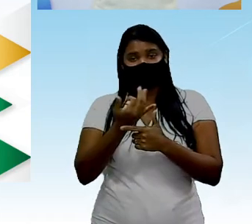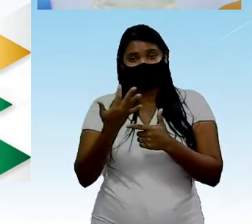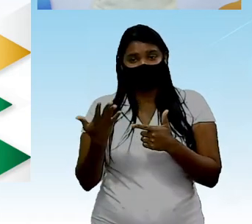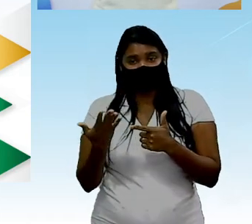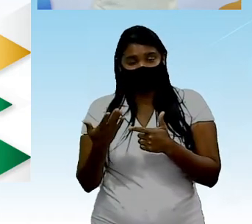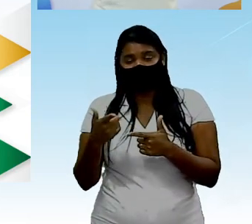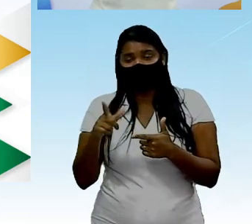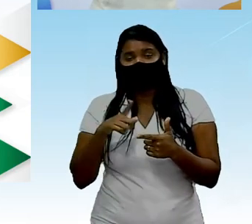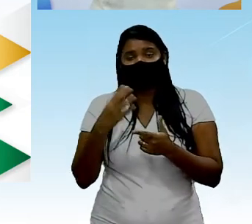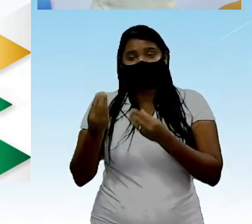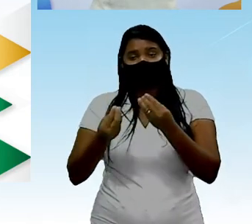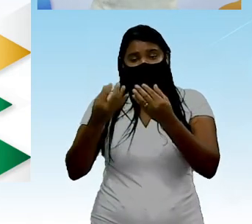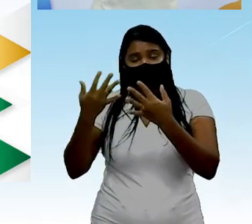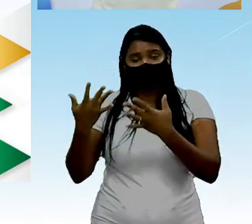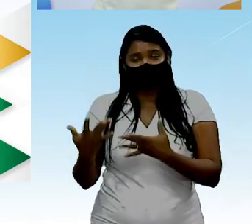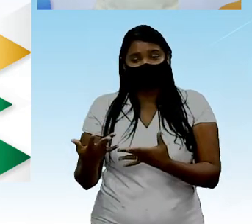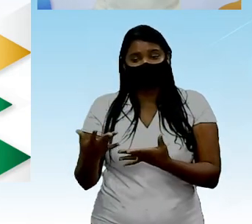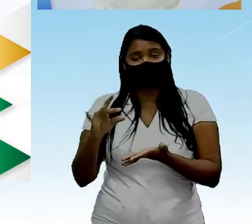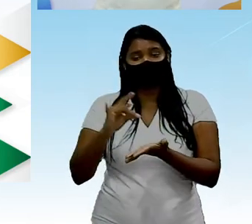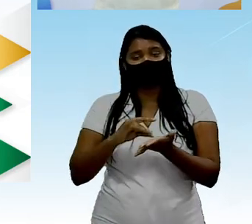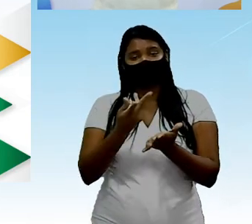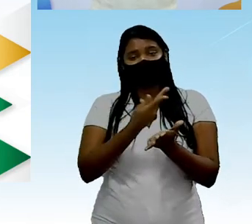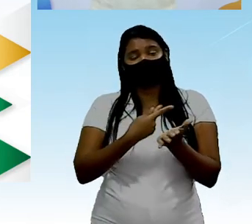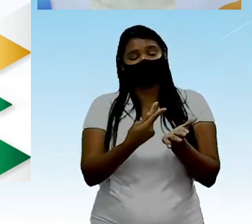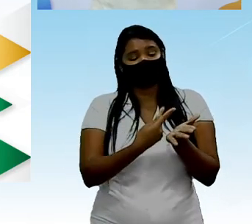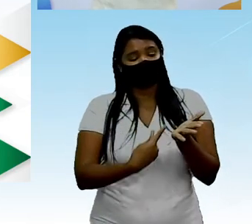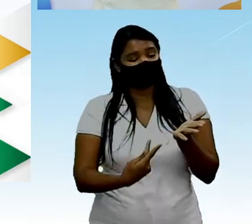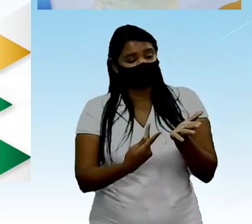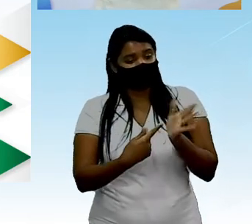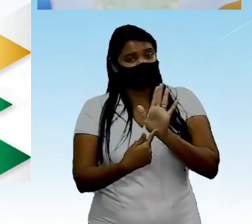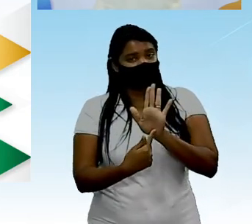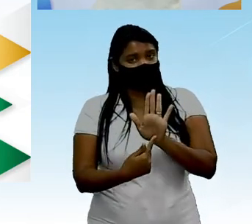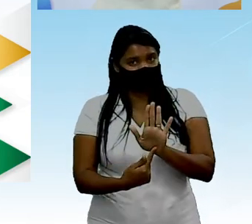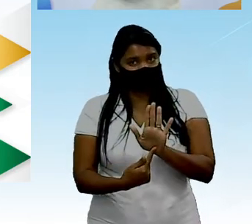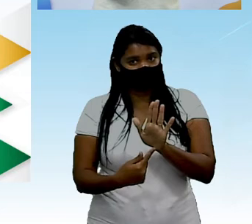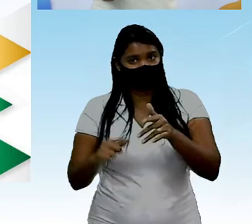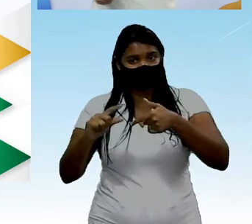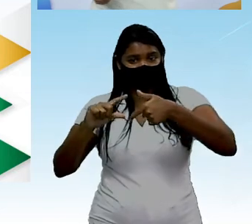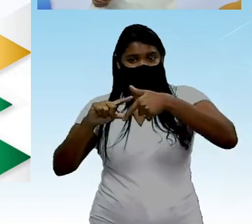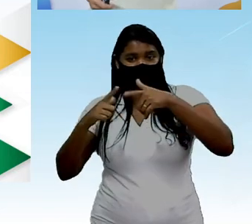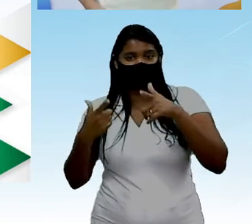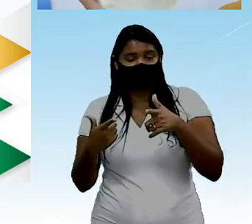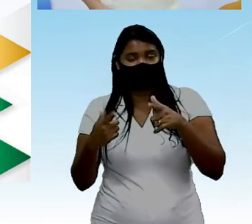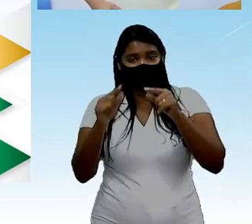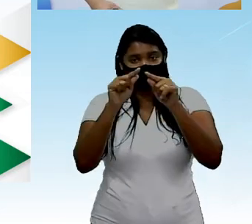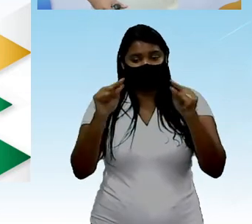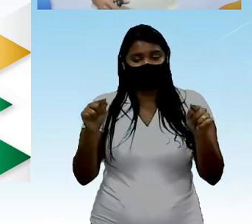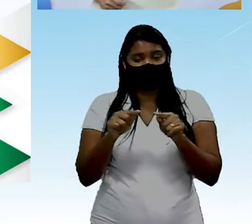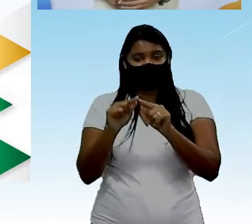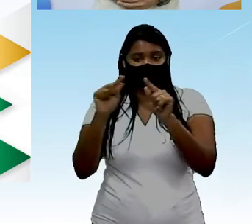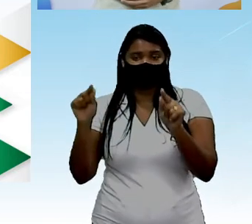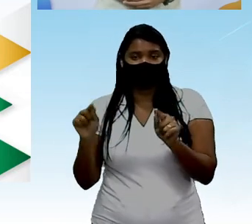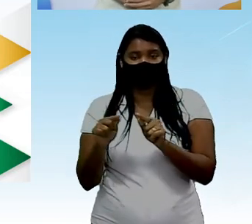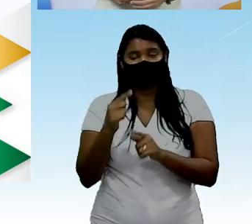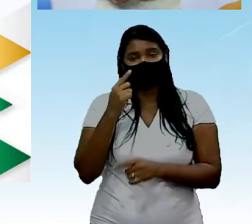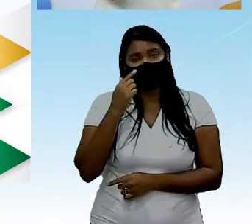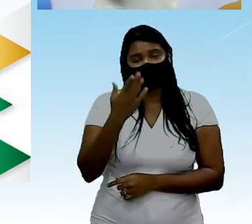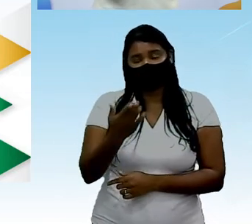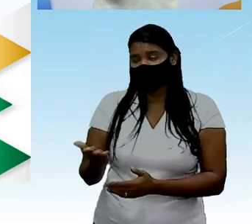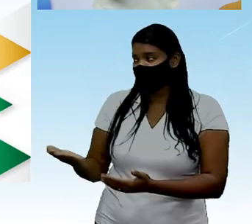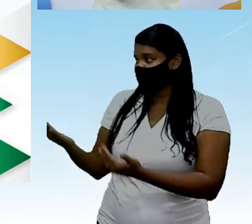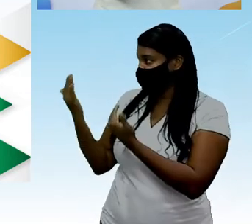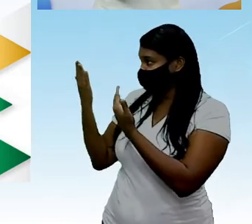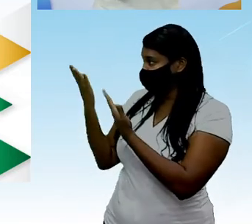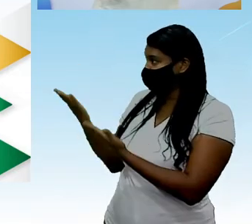como deixar de fora o desenho, a imagem geométrica, por exemplo, do triângulo retângulo que você está vendo aí, ó. Um